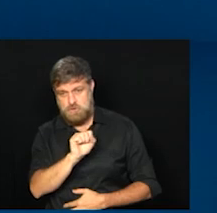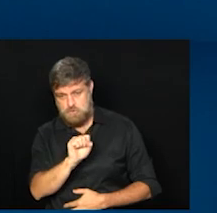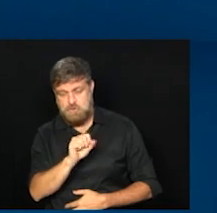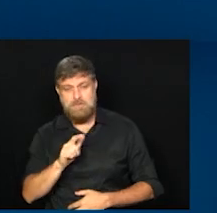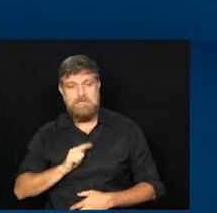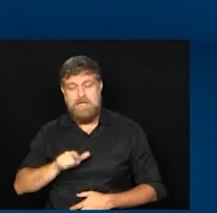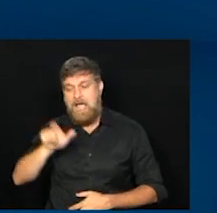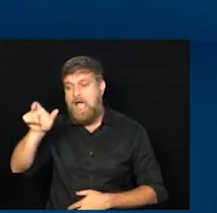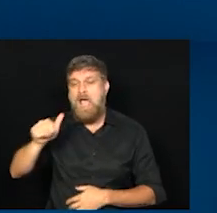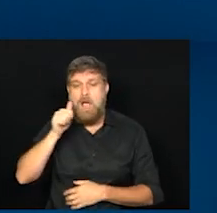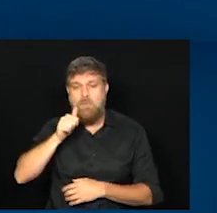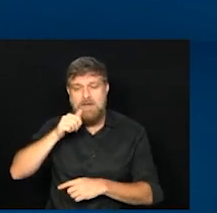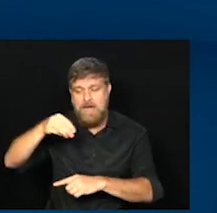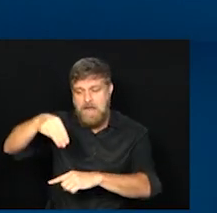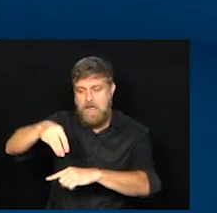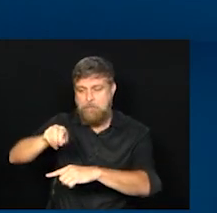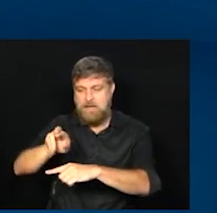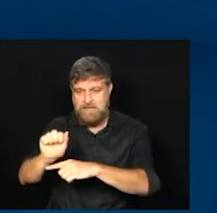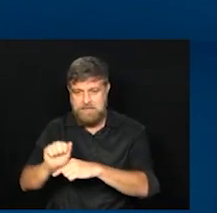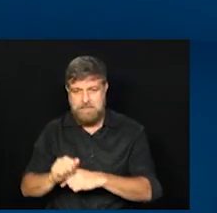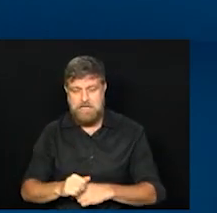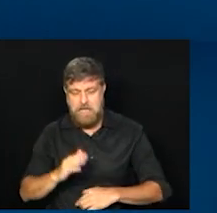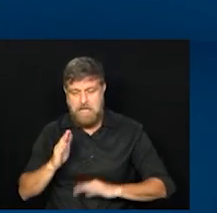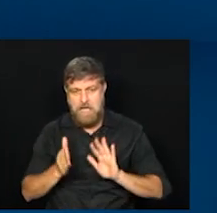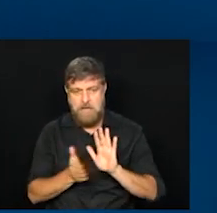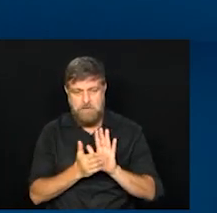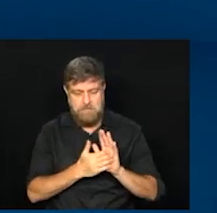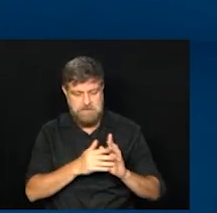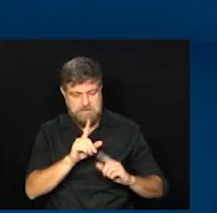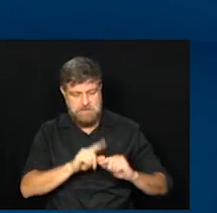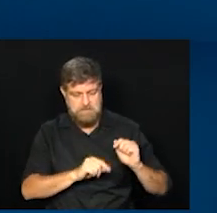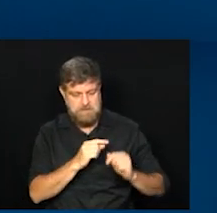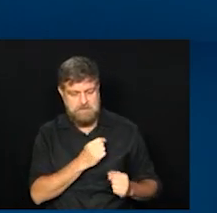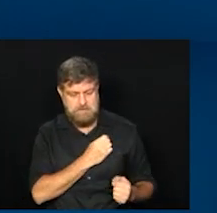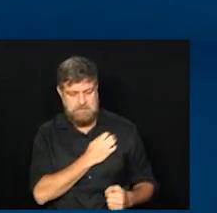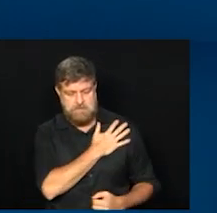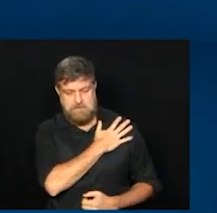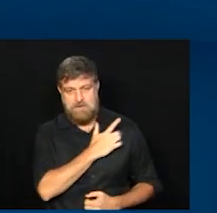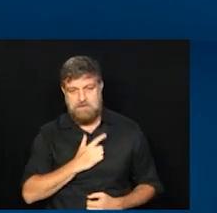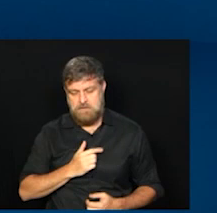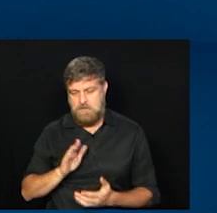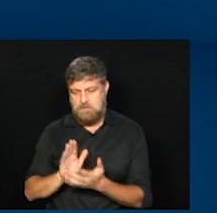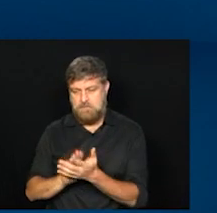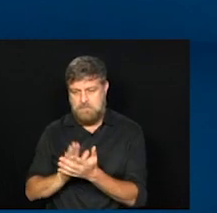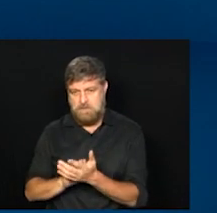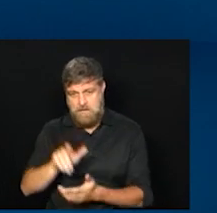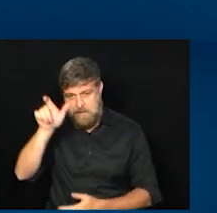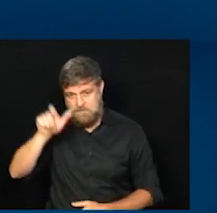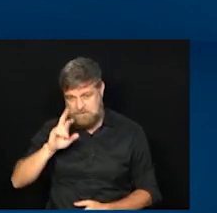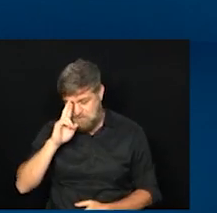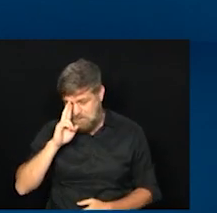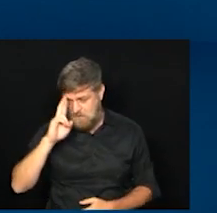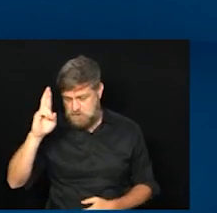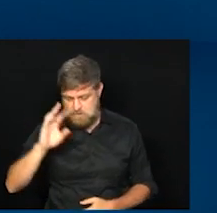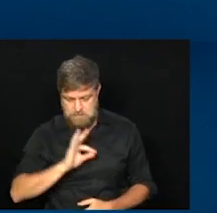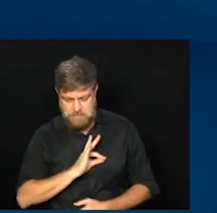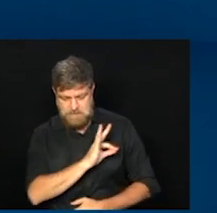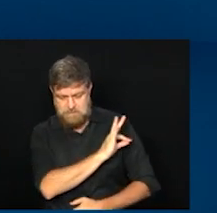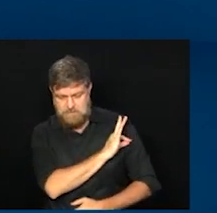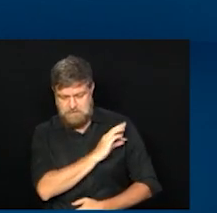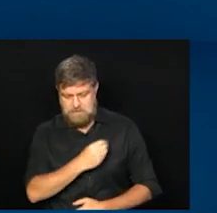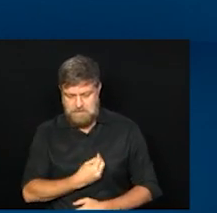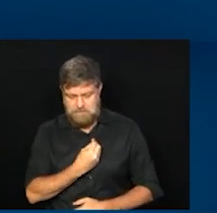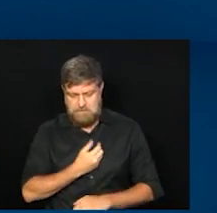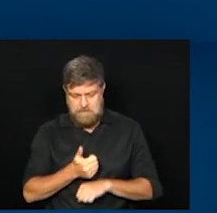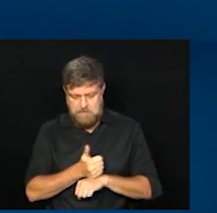A proposta do vereador Major Jaime homenageia a comandante da Guarda Municipal de Campinas, que durante toda a sua